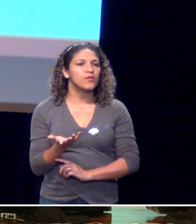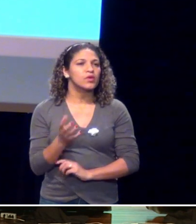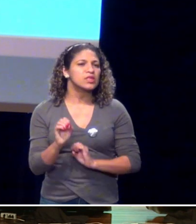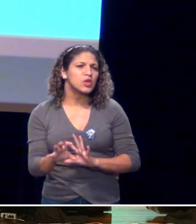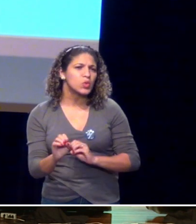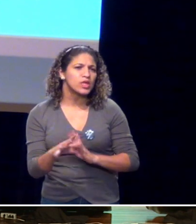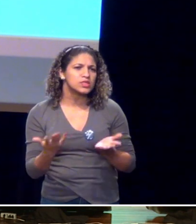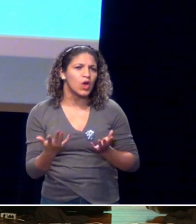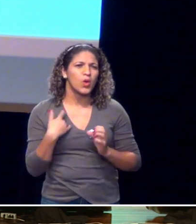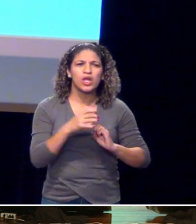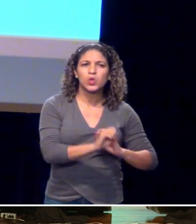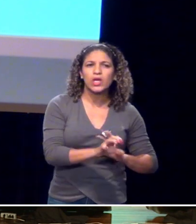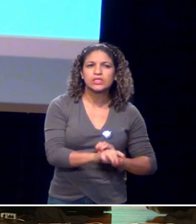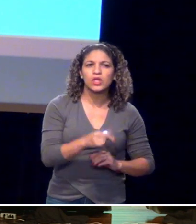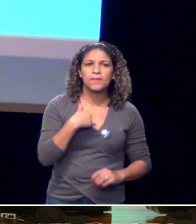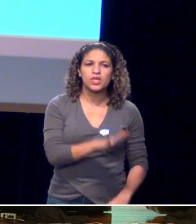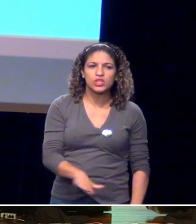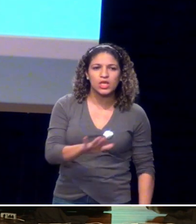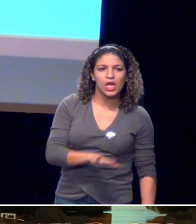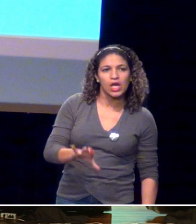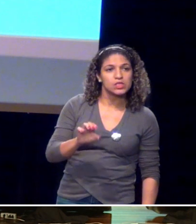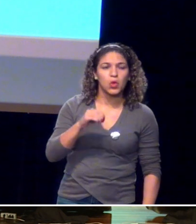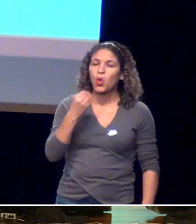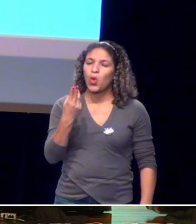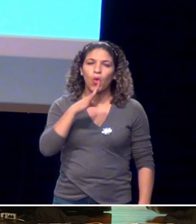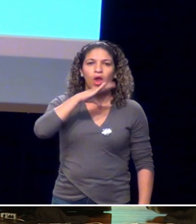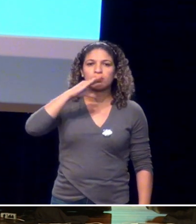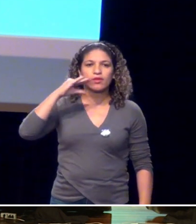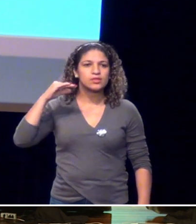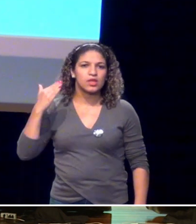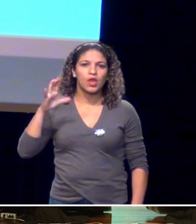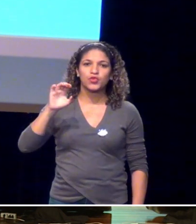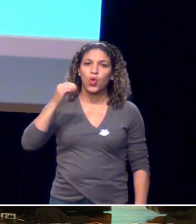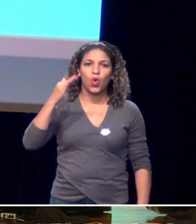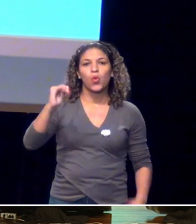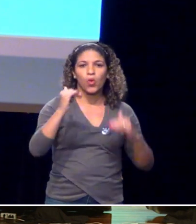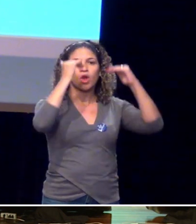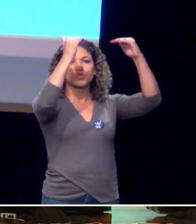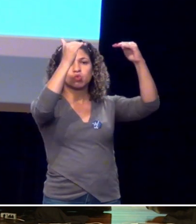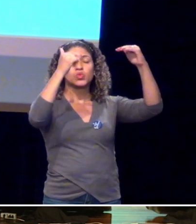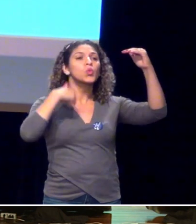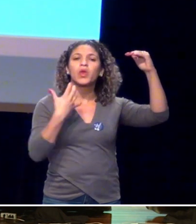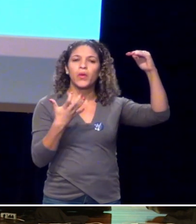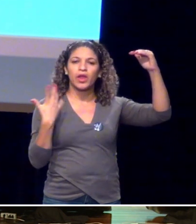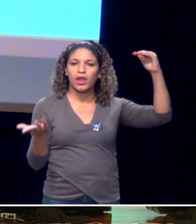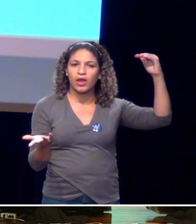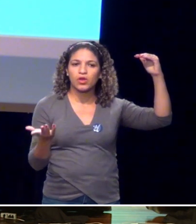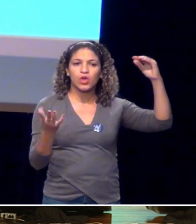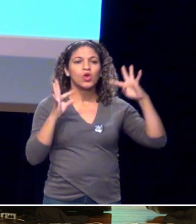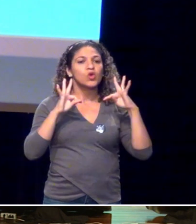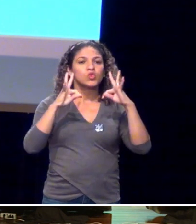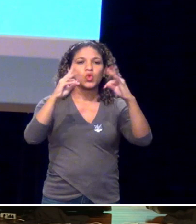educação das minhas crianças, ou dos meus adolescentes, ou dos meus adultos.